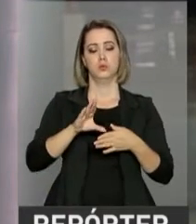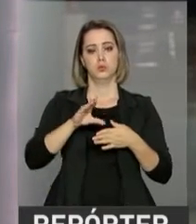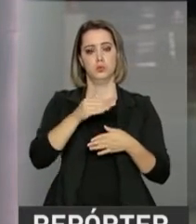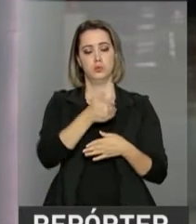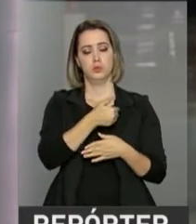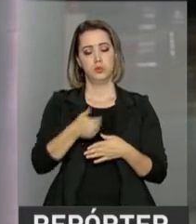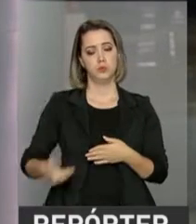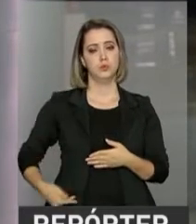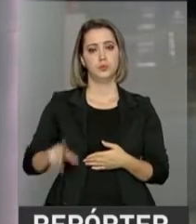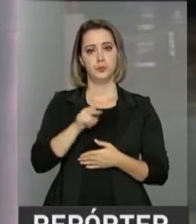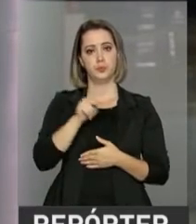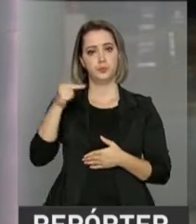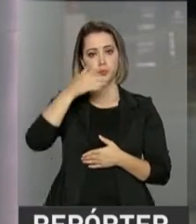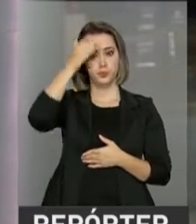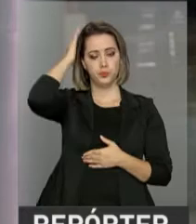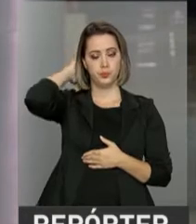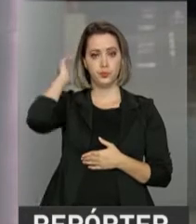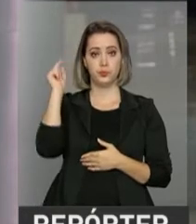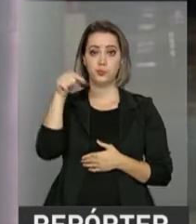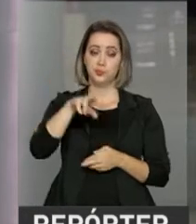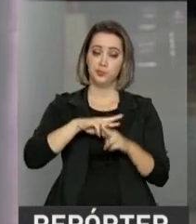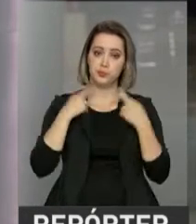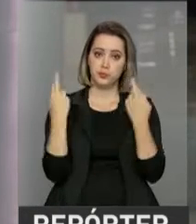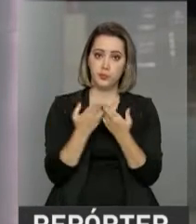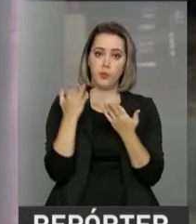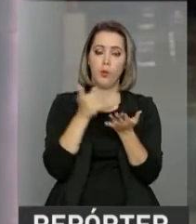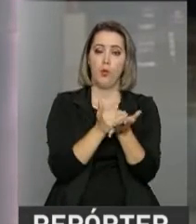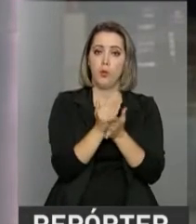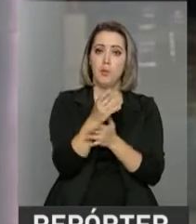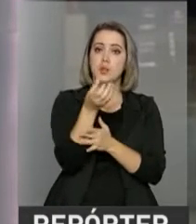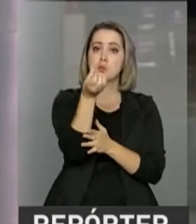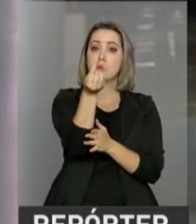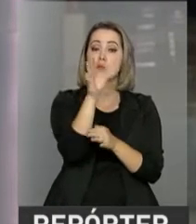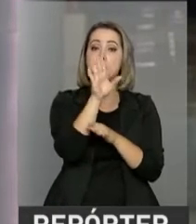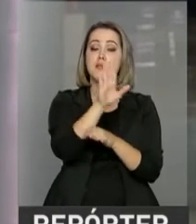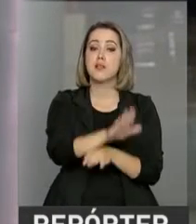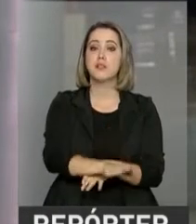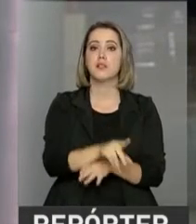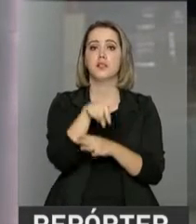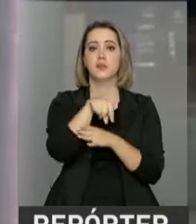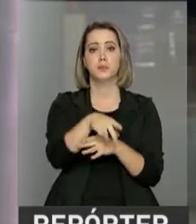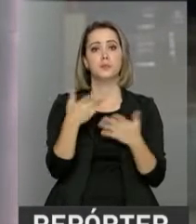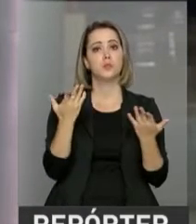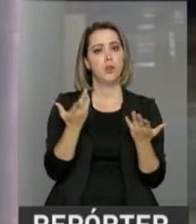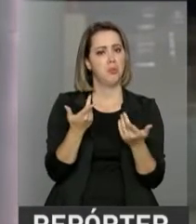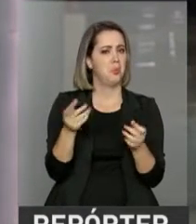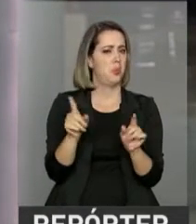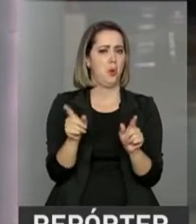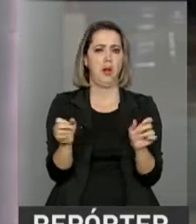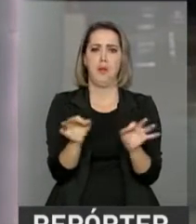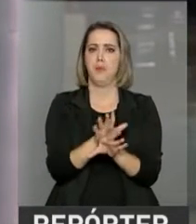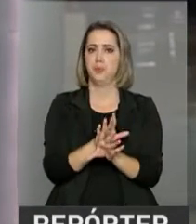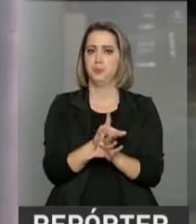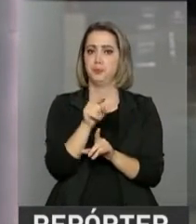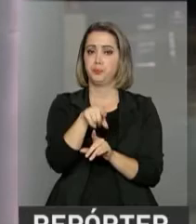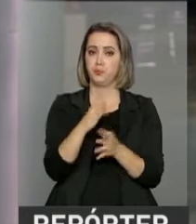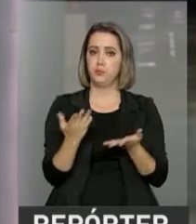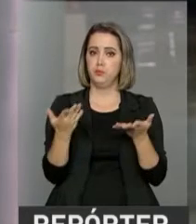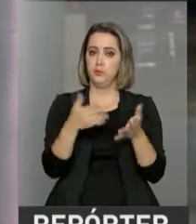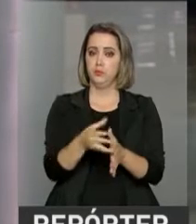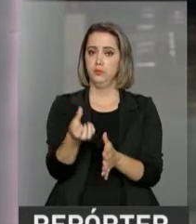do presidente Michel Temer. Essa reunião começou por volta das 6 horas da tarde e ainda não terminou. Participam